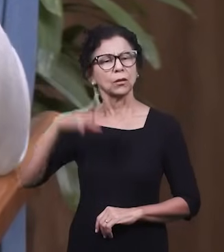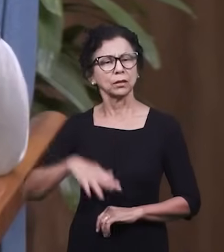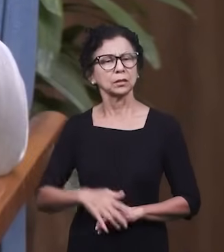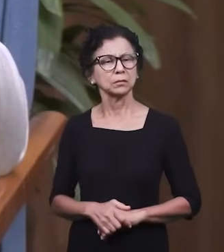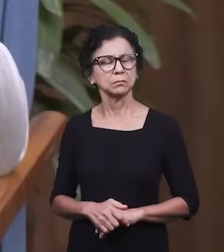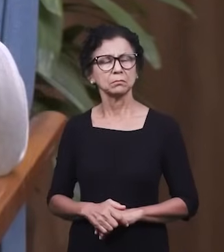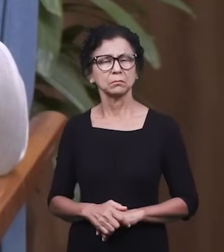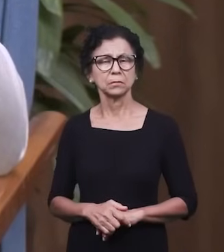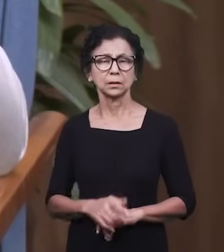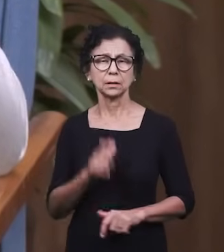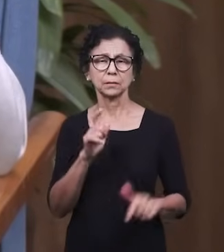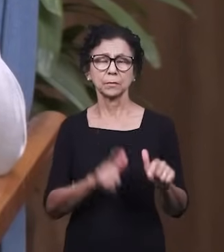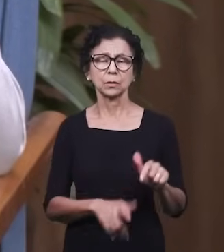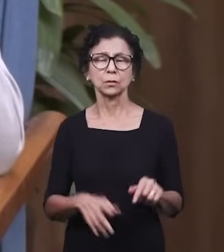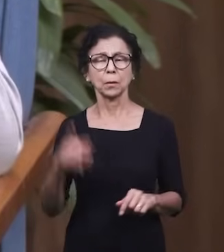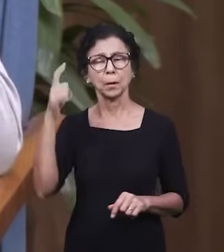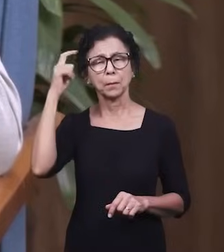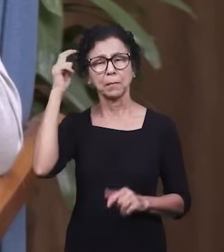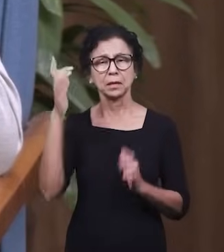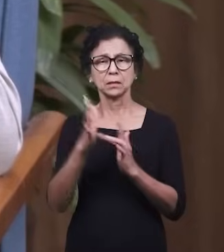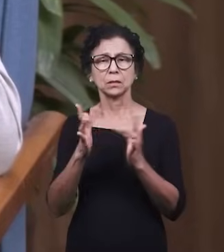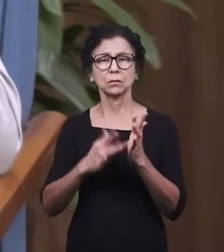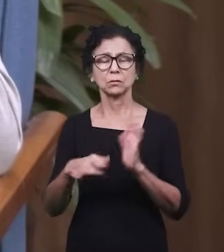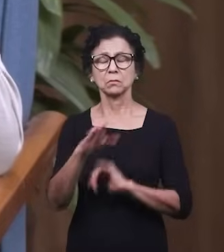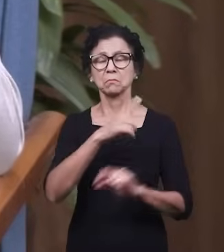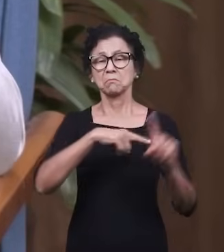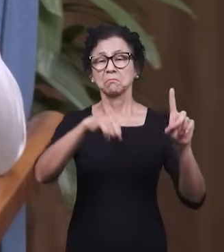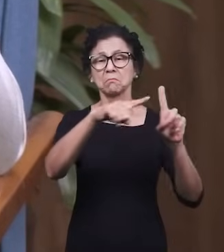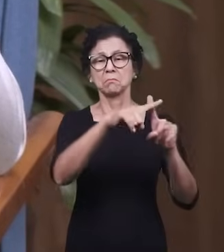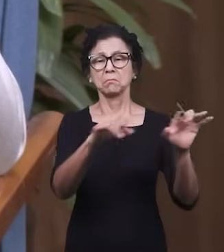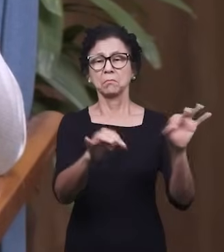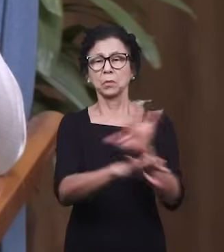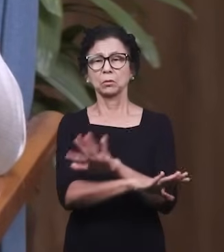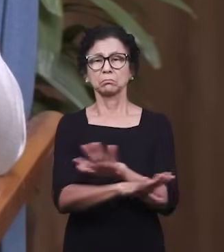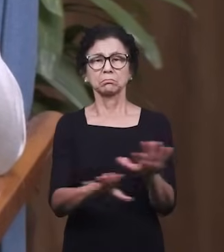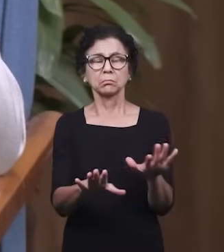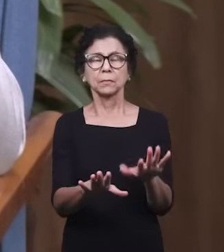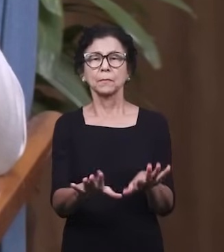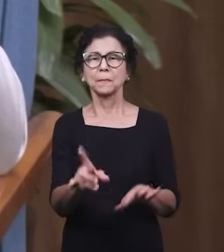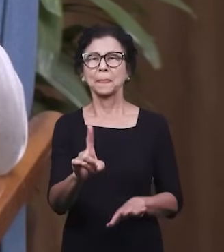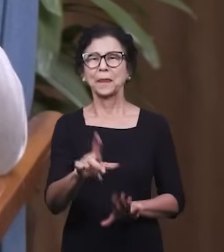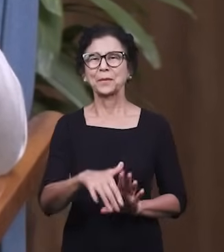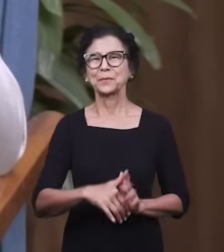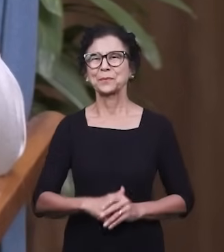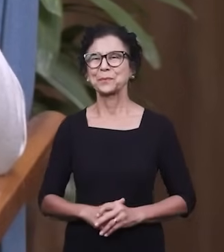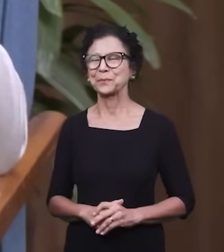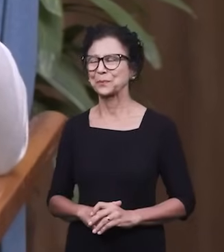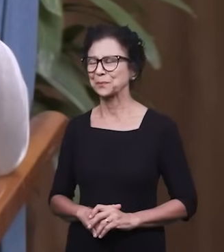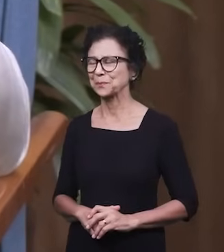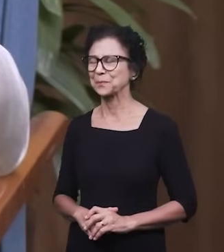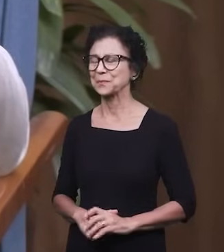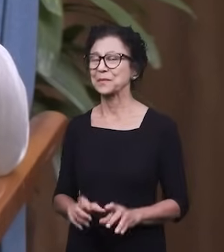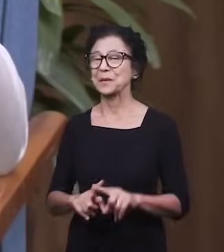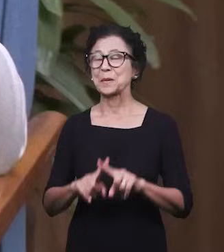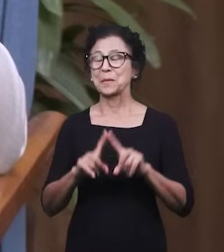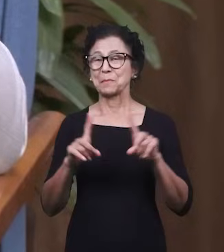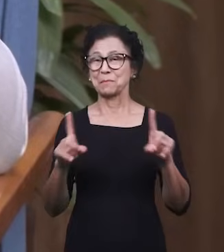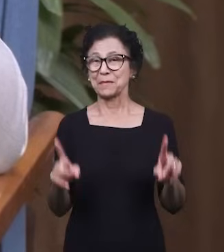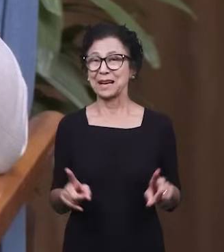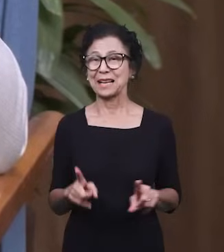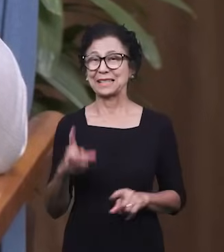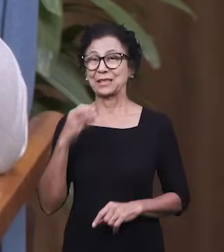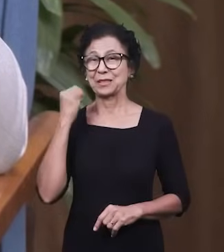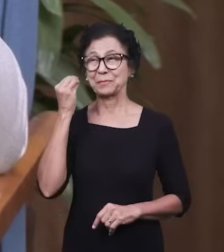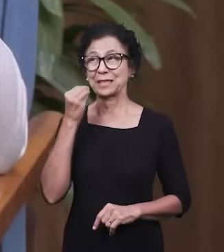mesmo. Mas conhecer Jesus é outra experiência, que é maravilhosa, que é transcendental,